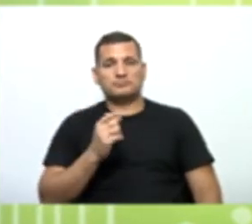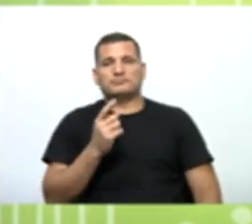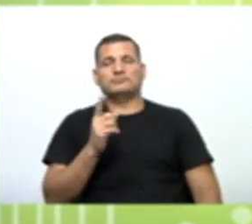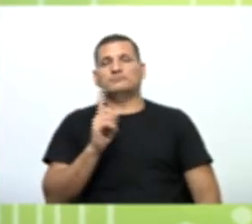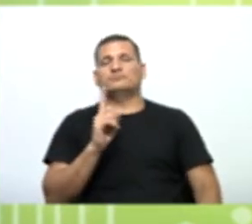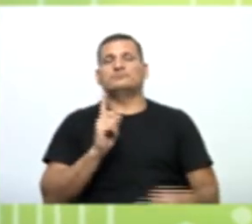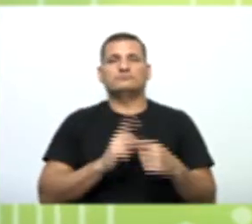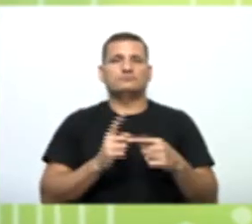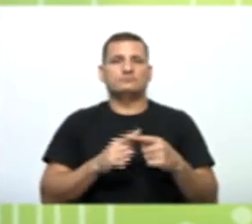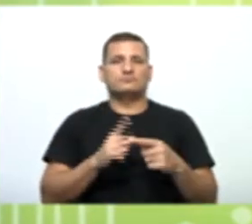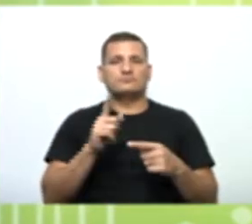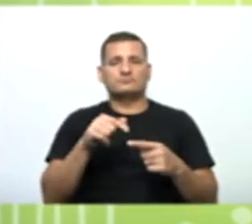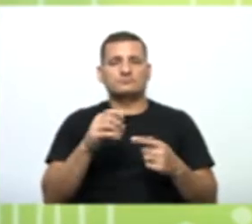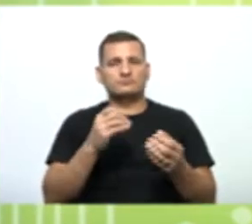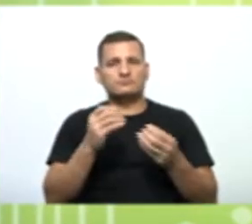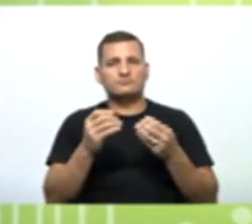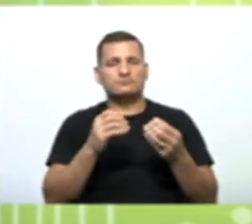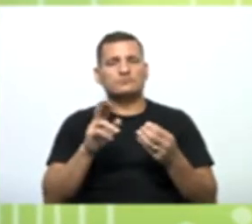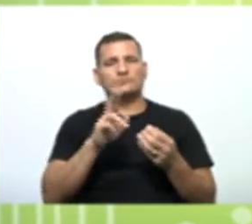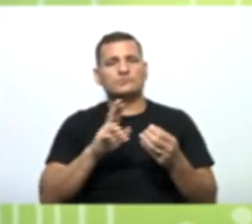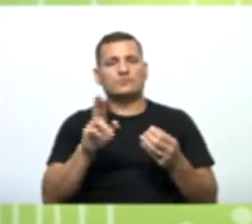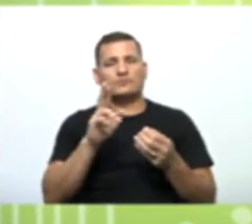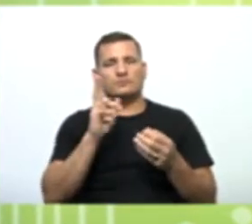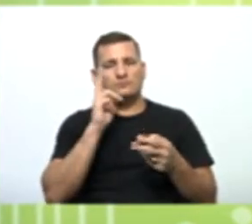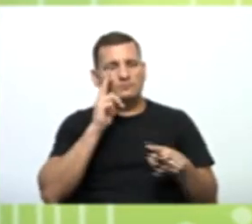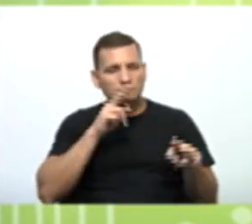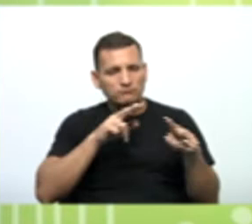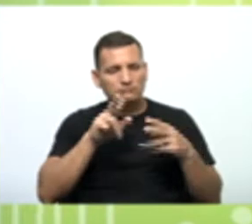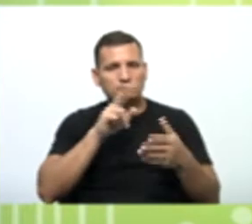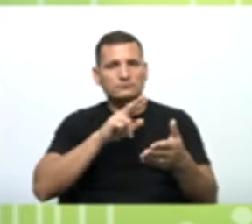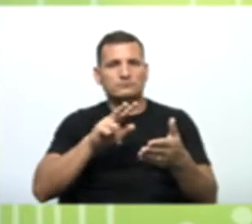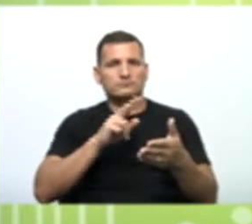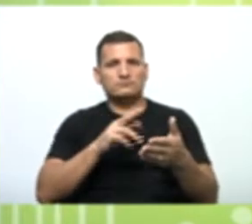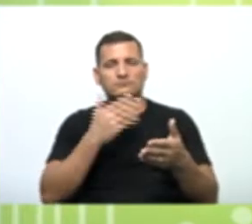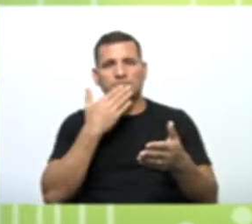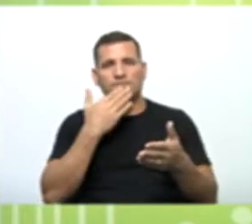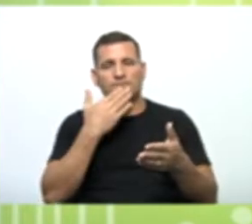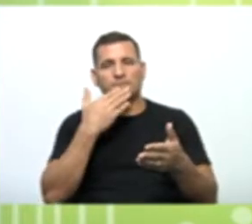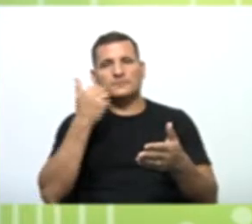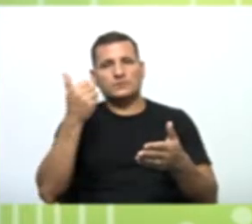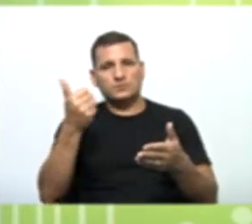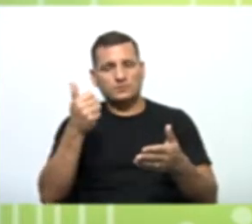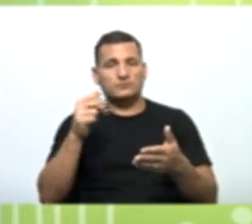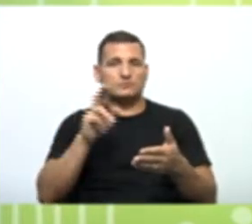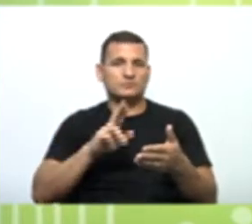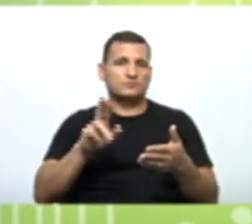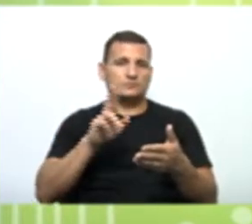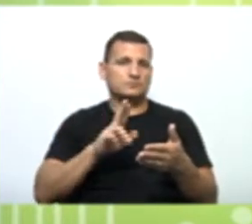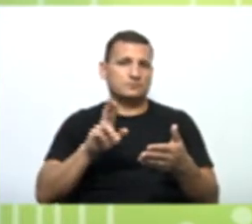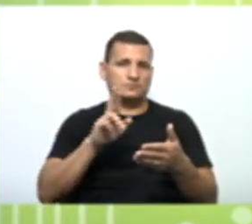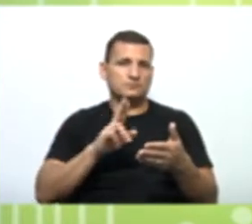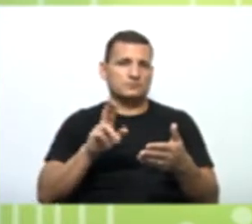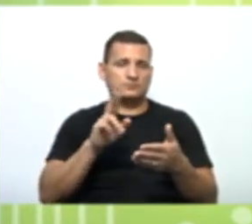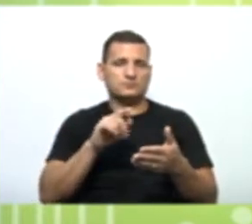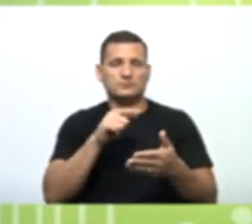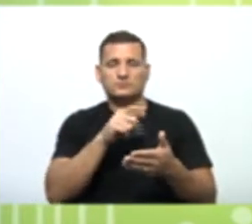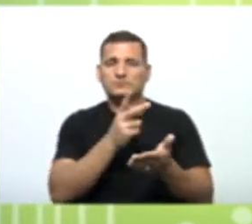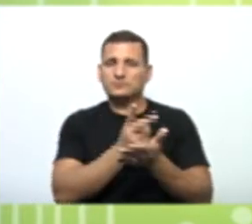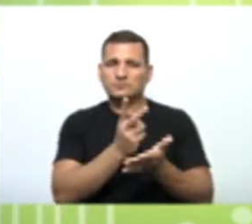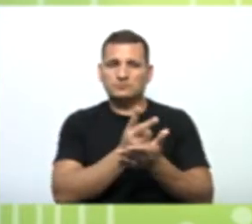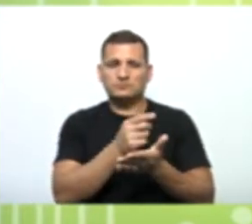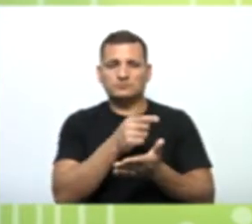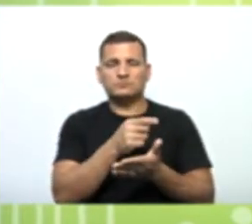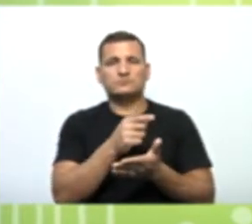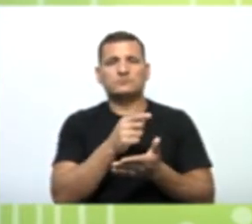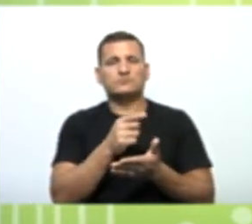forma onde que o usuário vai conseguir visualizar melhor e utilizar essa mesma informações